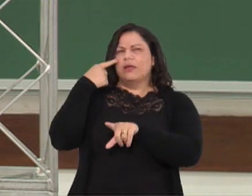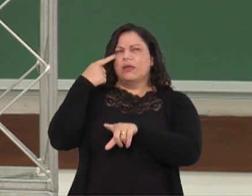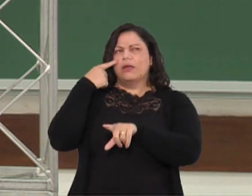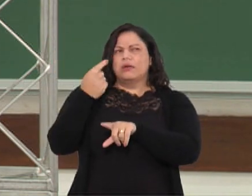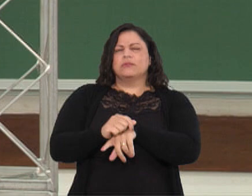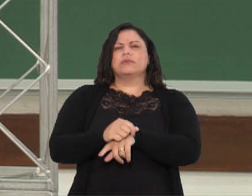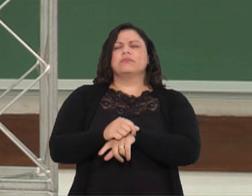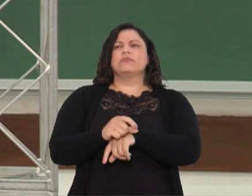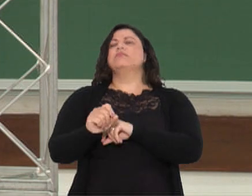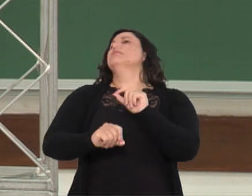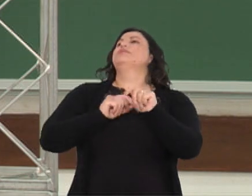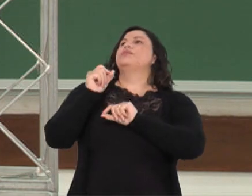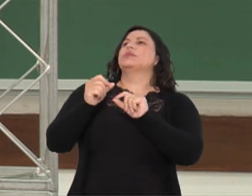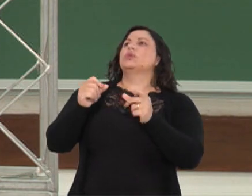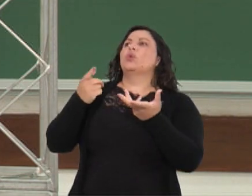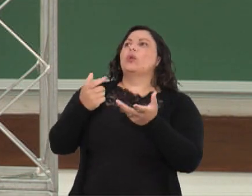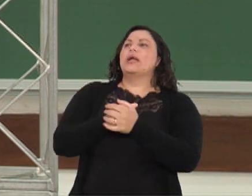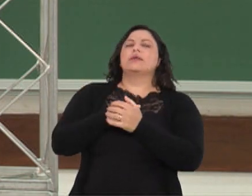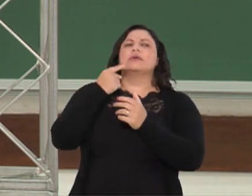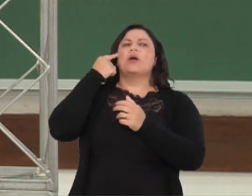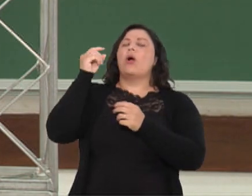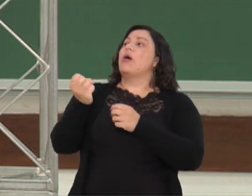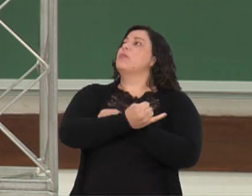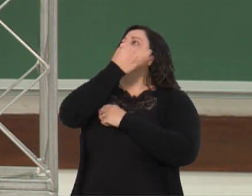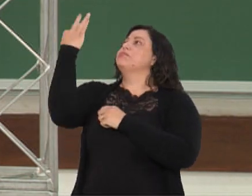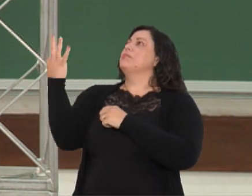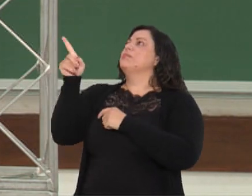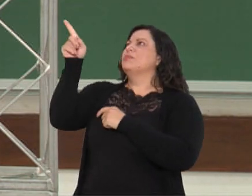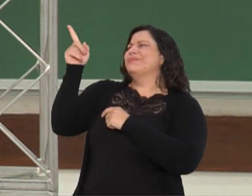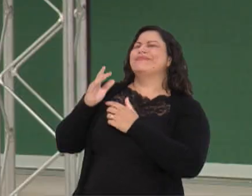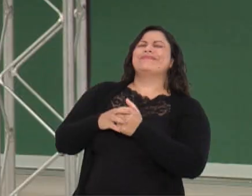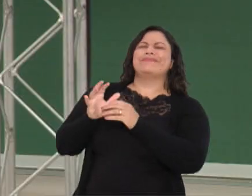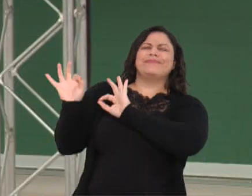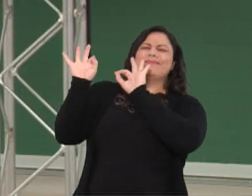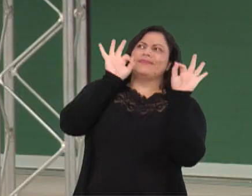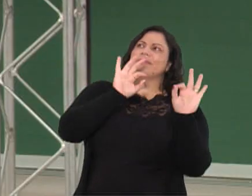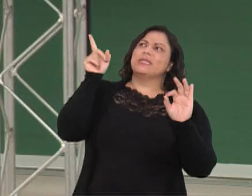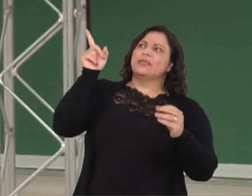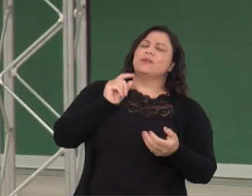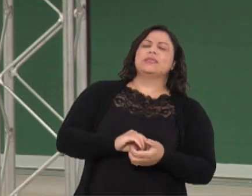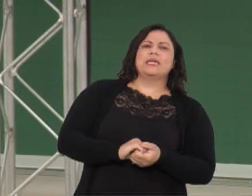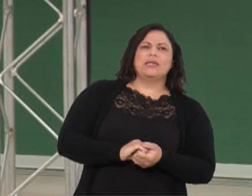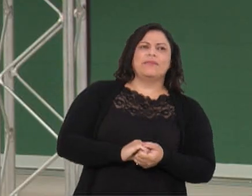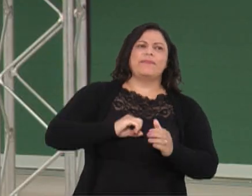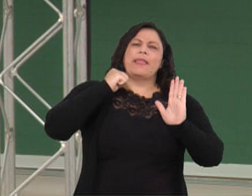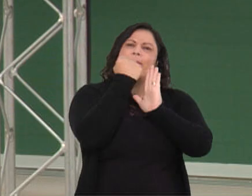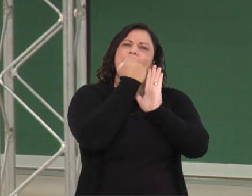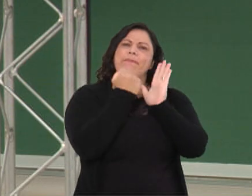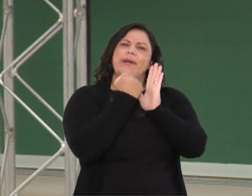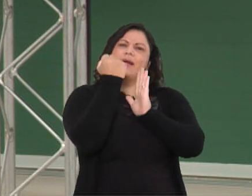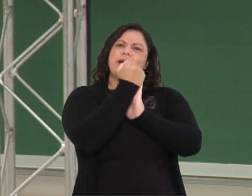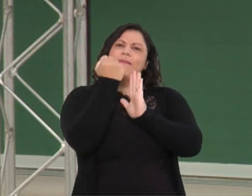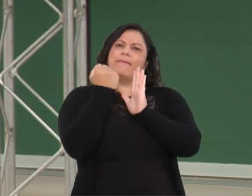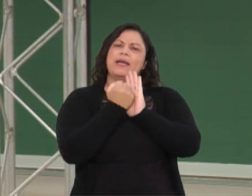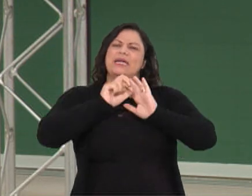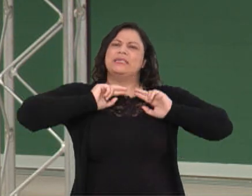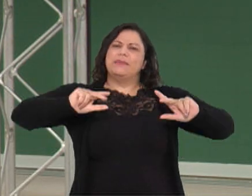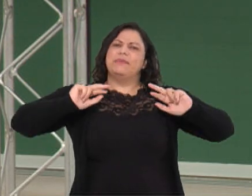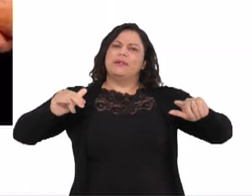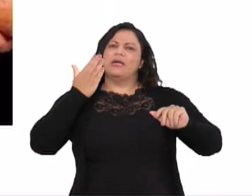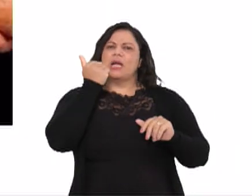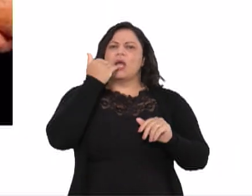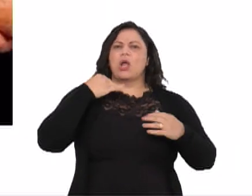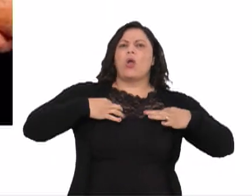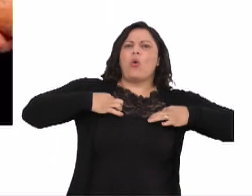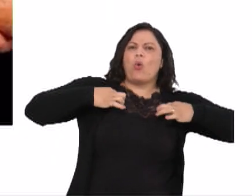várias marcas. Vamos olhar um pouquinho de carimbos que tem aqui? Olha lá, ó. É as marcas de roupa, é a comida, é